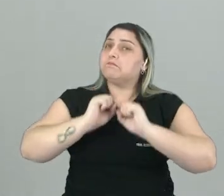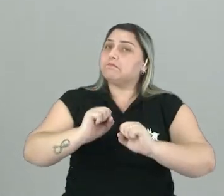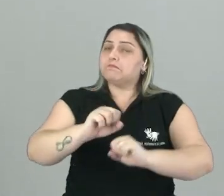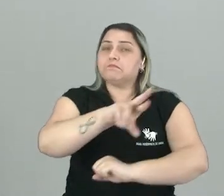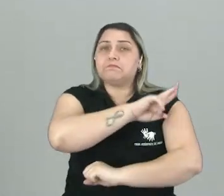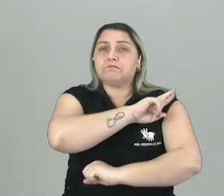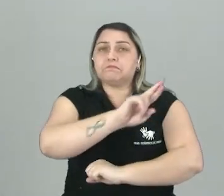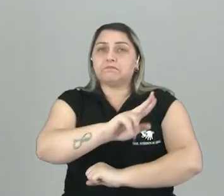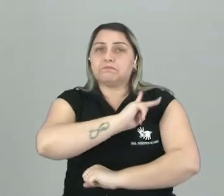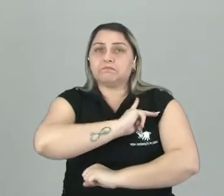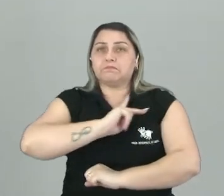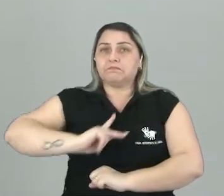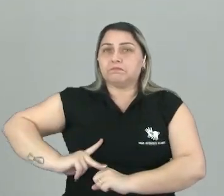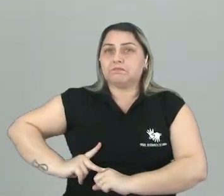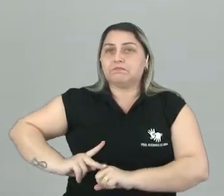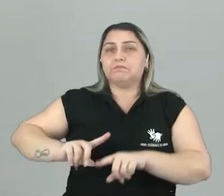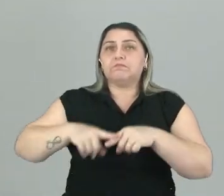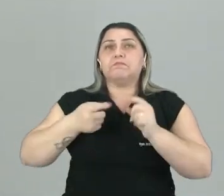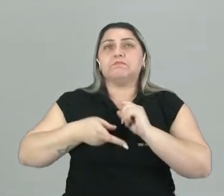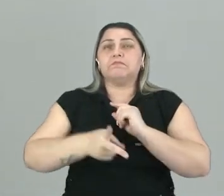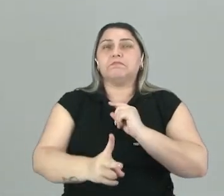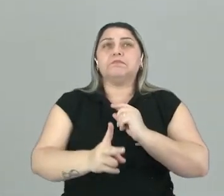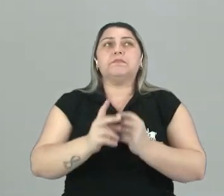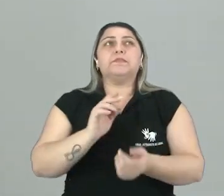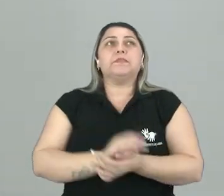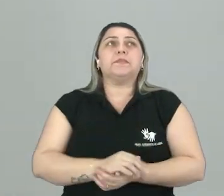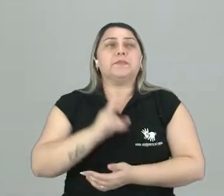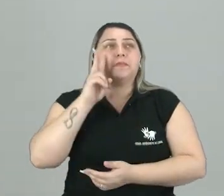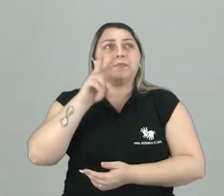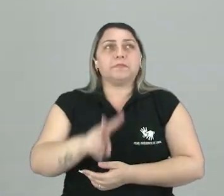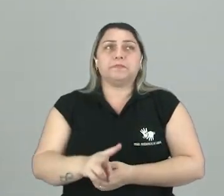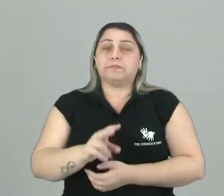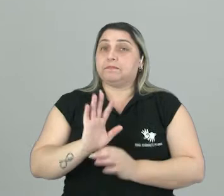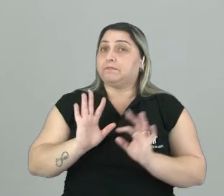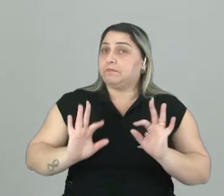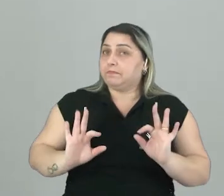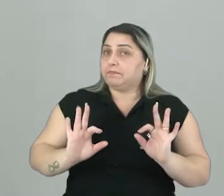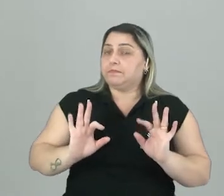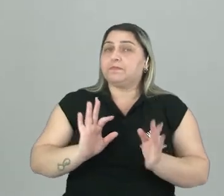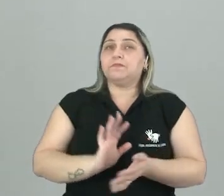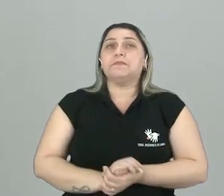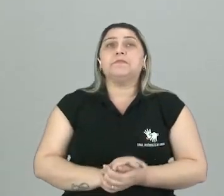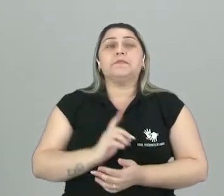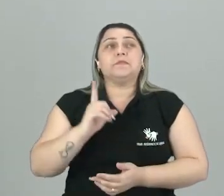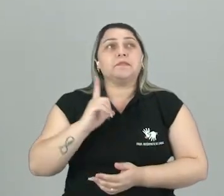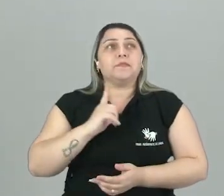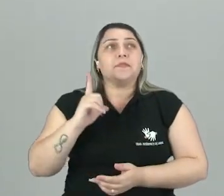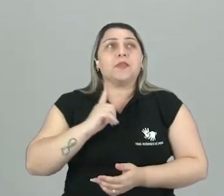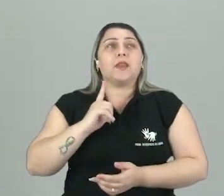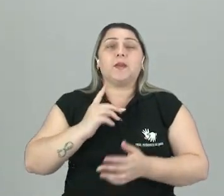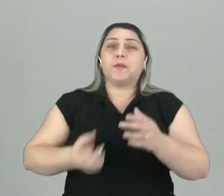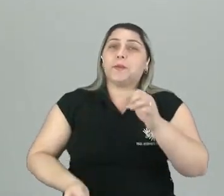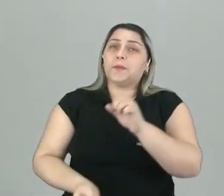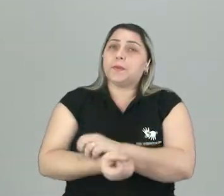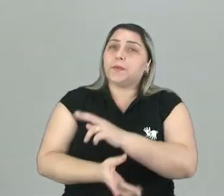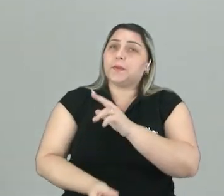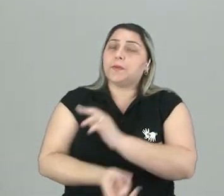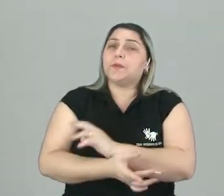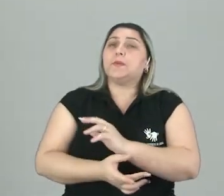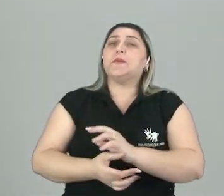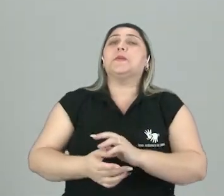seu presidente. Mas vamos lá, continuando, que a gente viu que não era bem assim, certo? Teve todas aquelas fraudes, todas